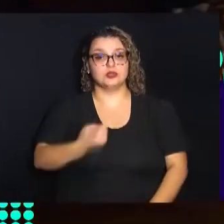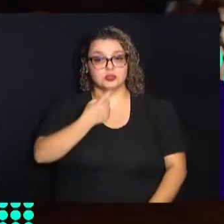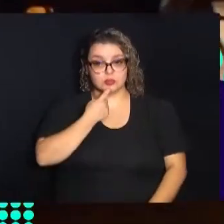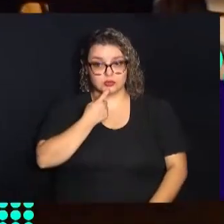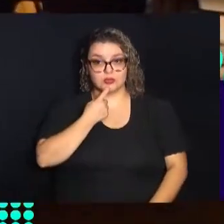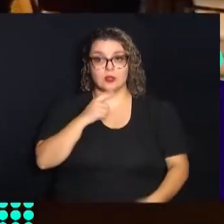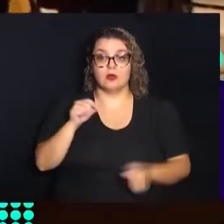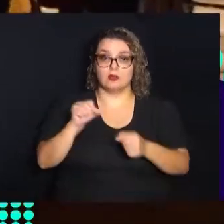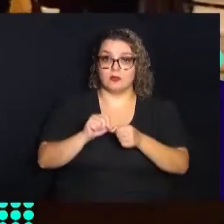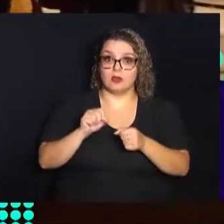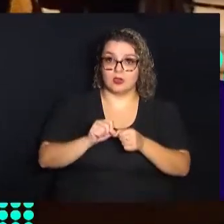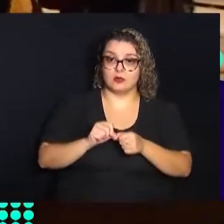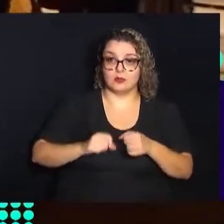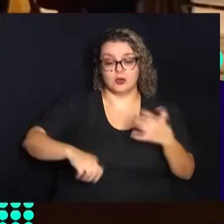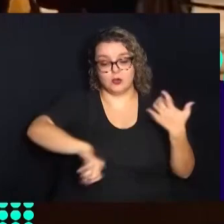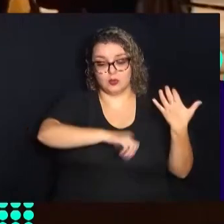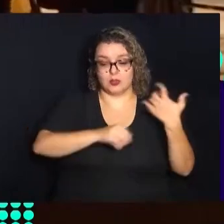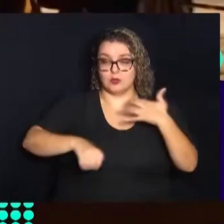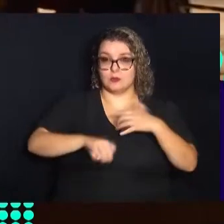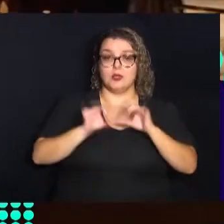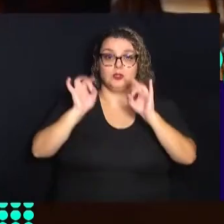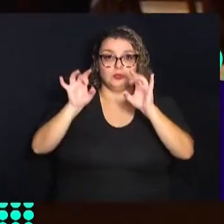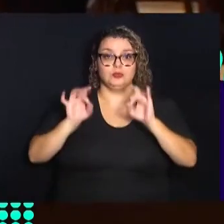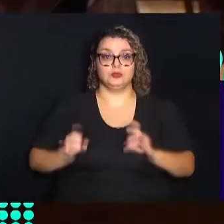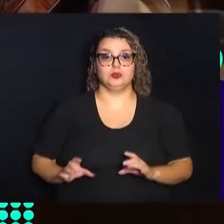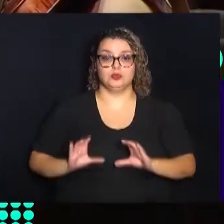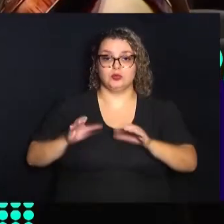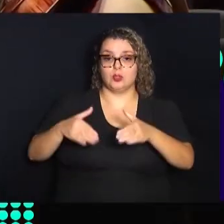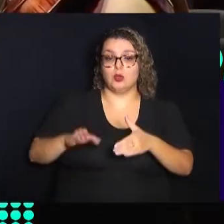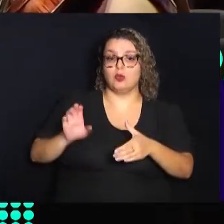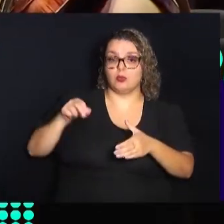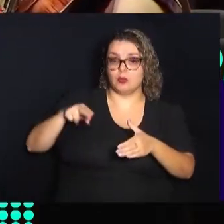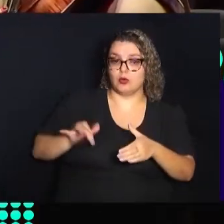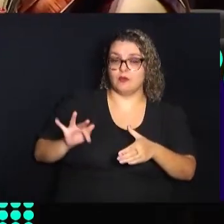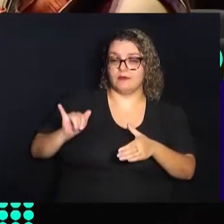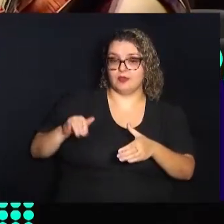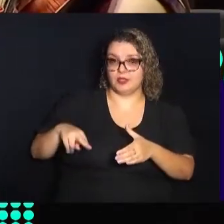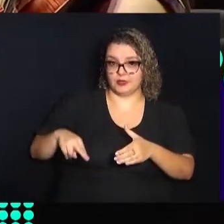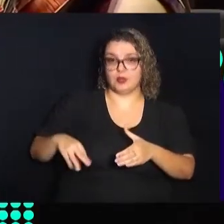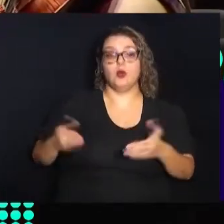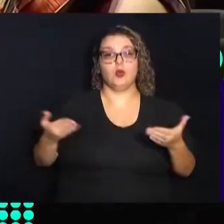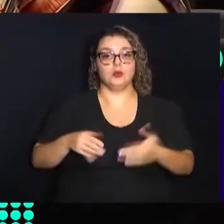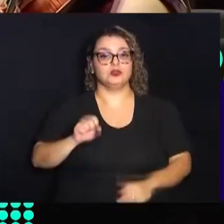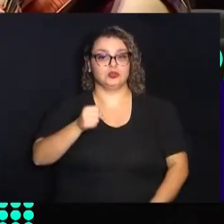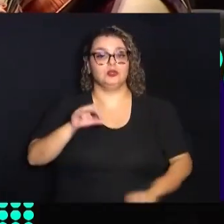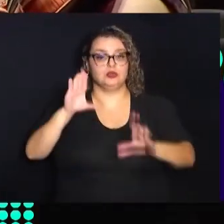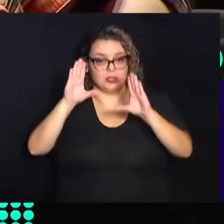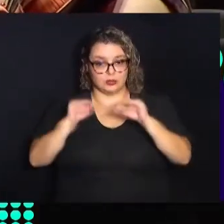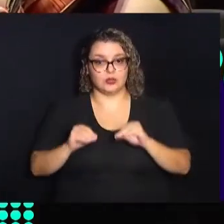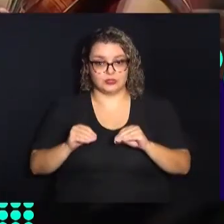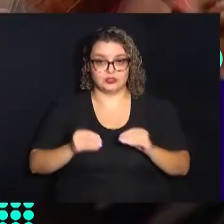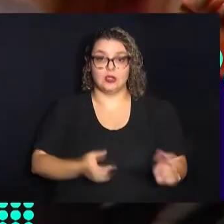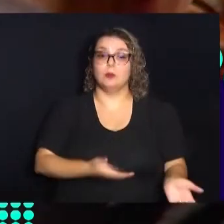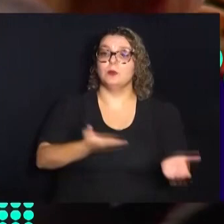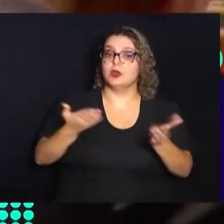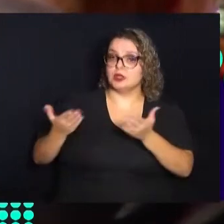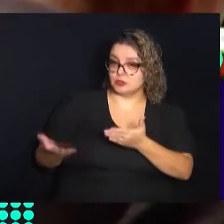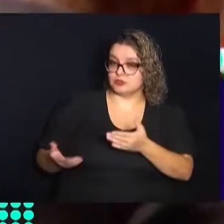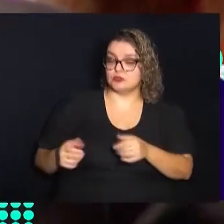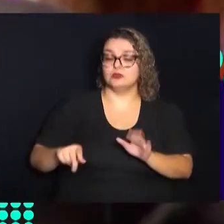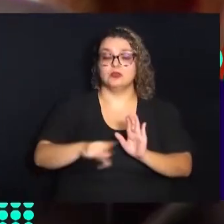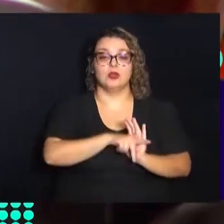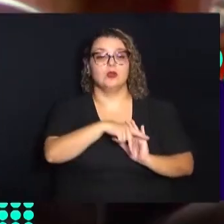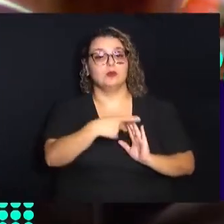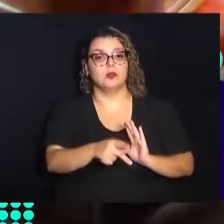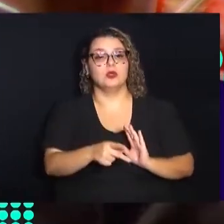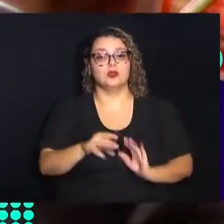Municipal de Campinas realiza um concerto especial no Clube Bonfim, hoje, às 8 da noite. A